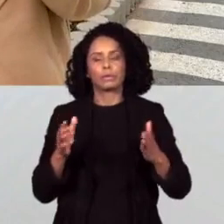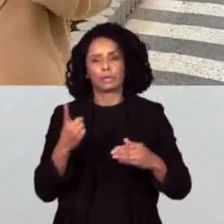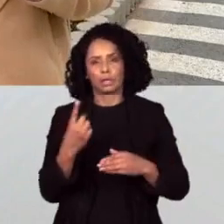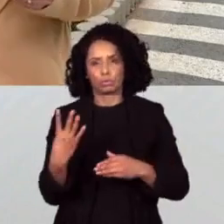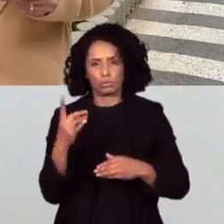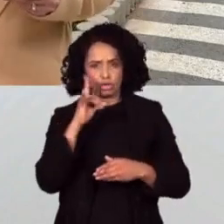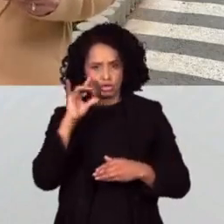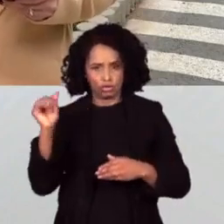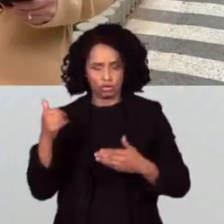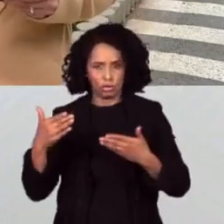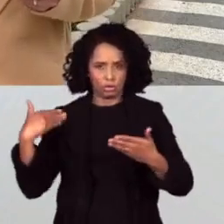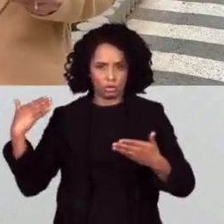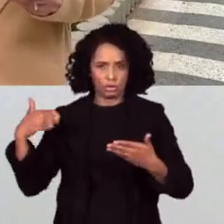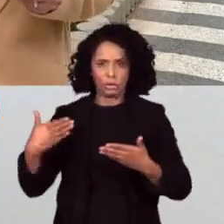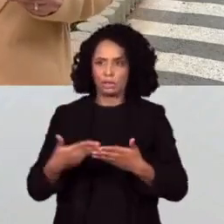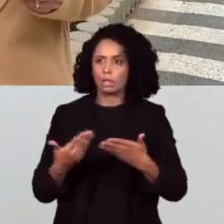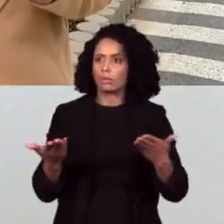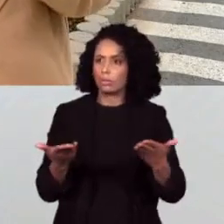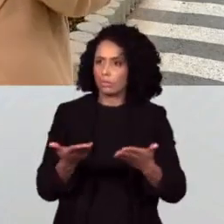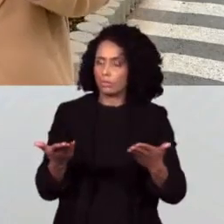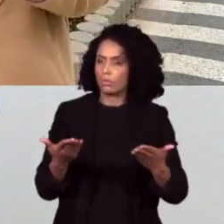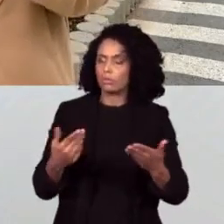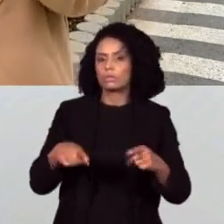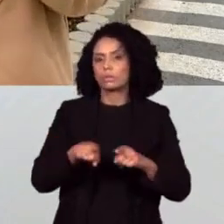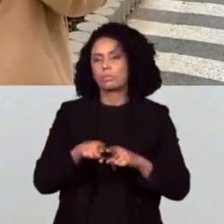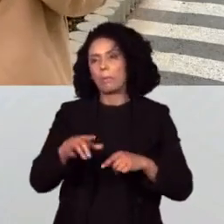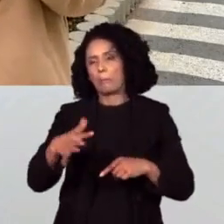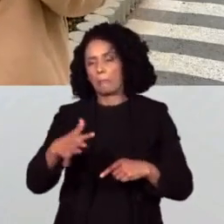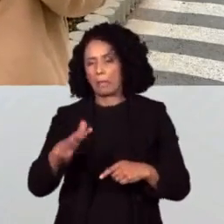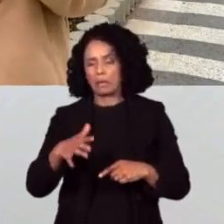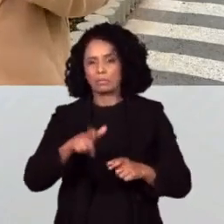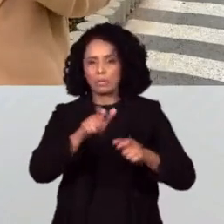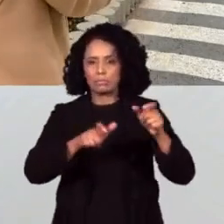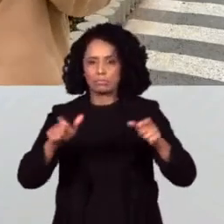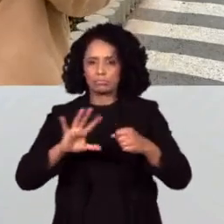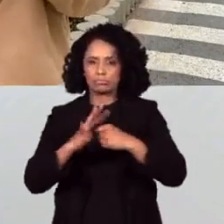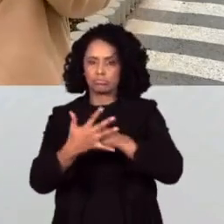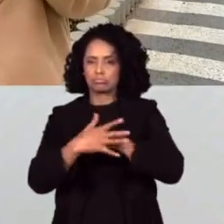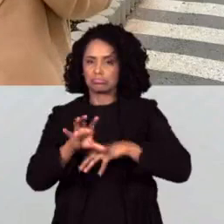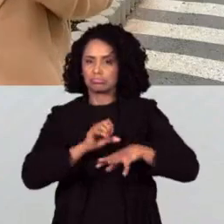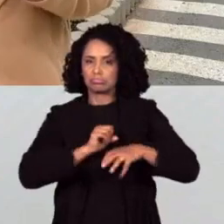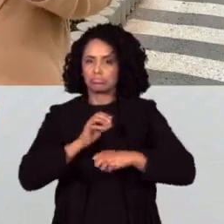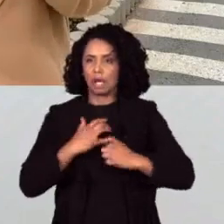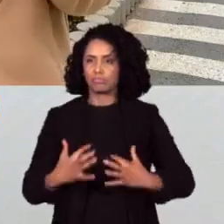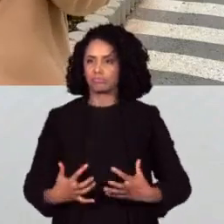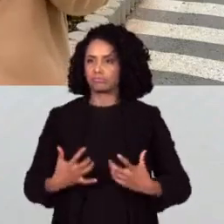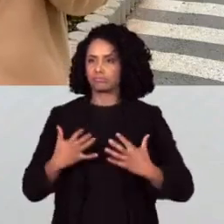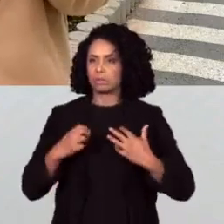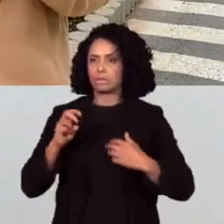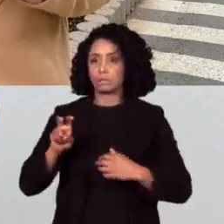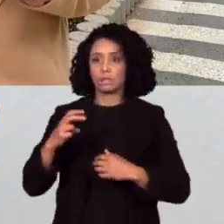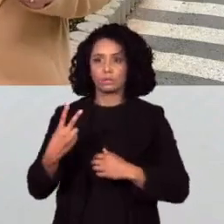14 dias. E o que se tem hoje de média móvel de infecções é o número de